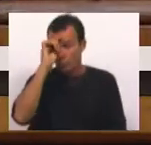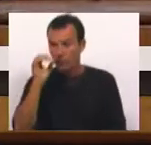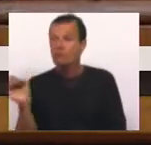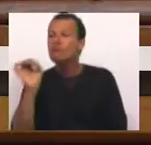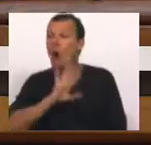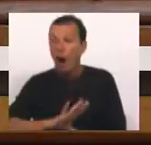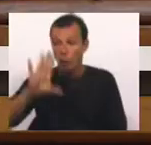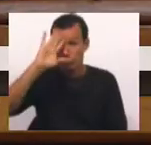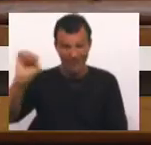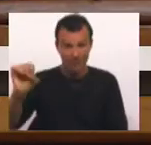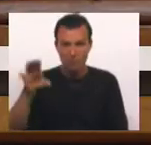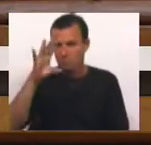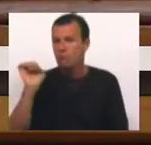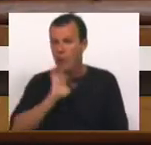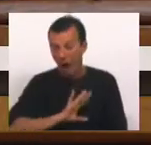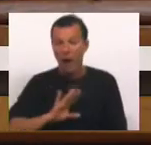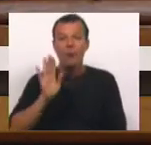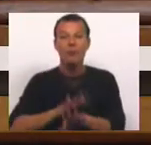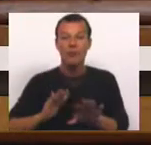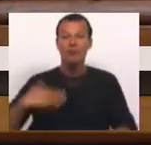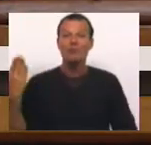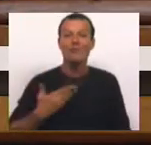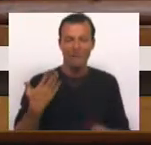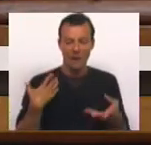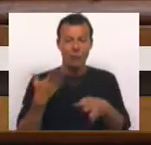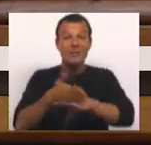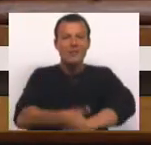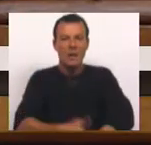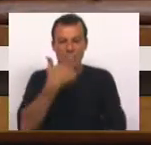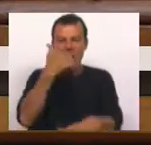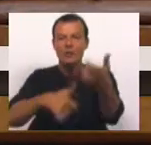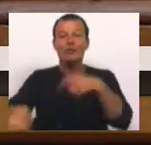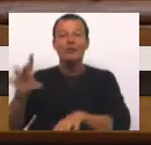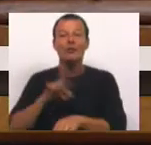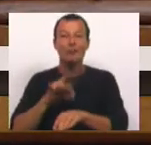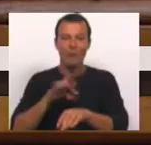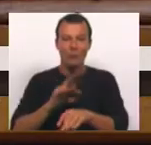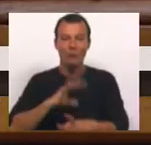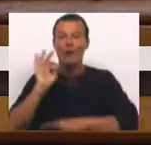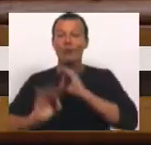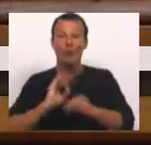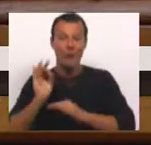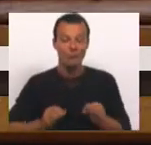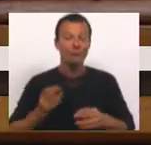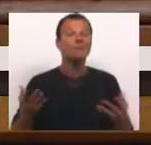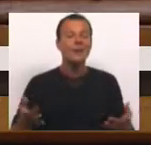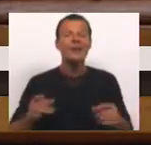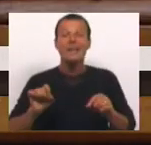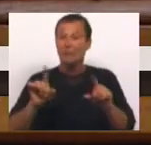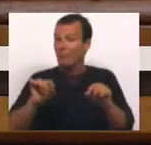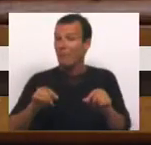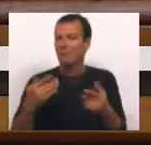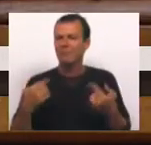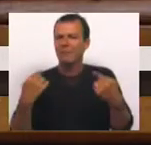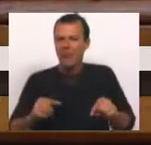desresponsabilizar o Estado relativamente ao seu dever de garantir o acesso dos doentes aos cuidados paliativos e de assegurar uma